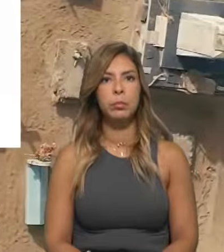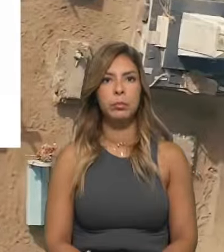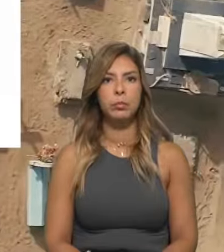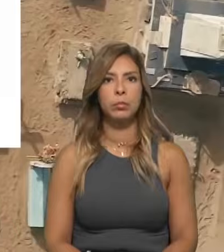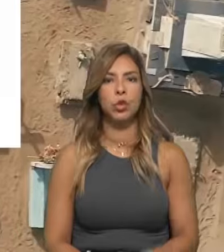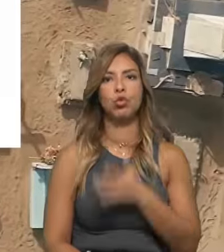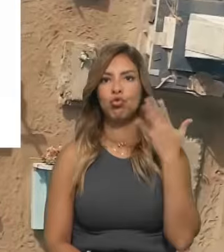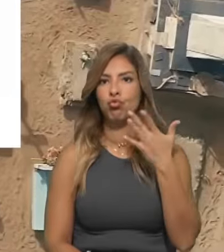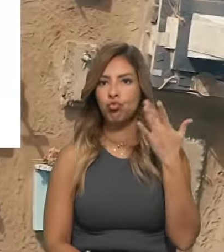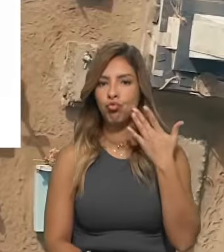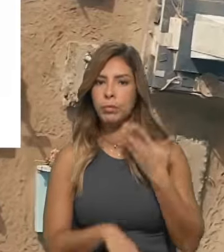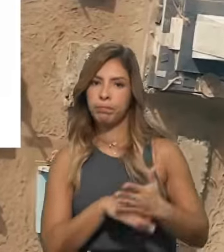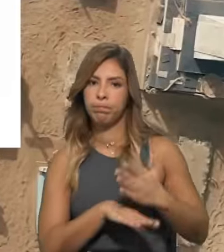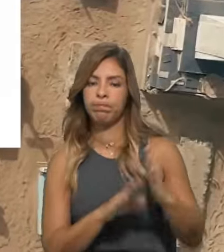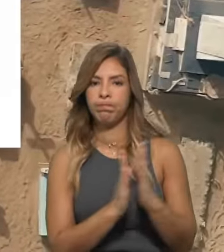extremismo religioso,